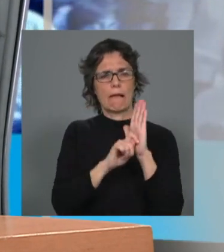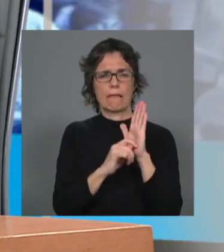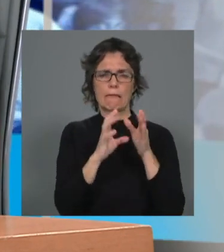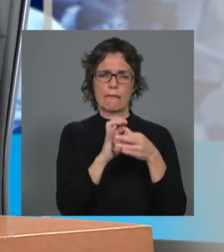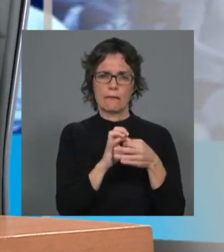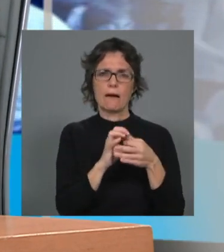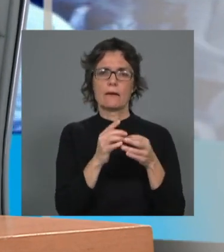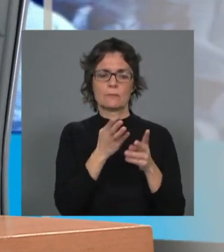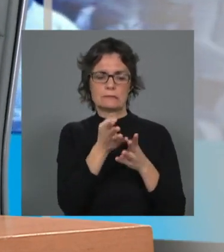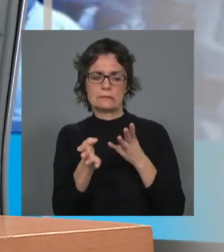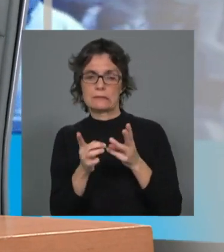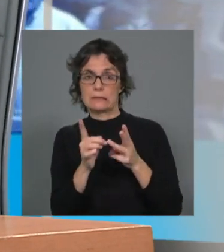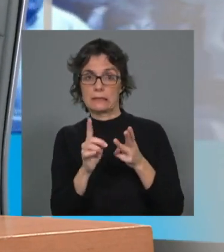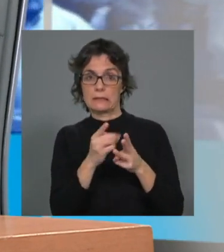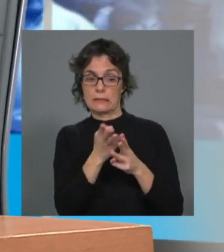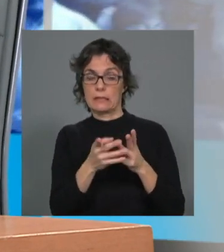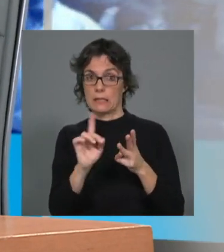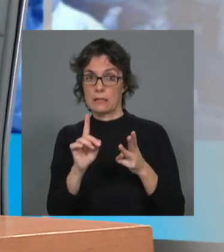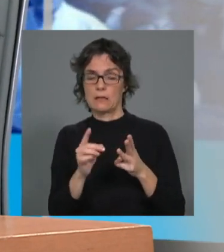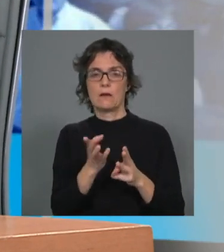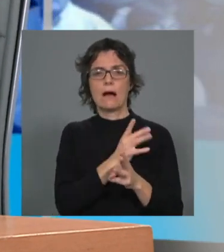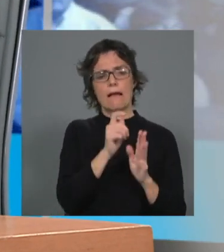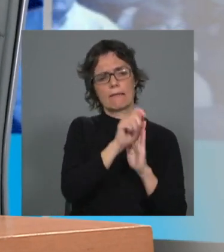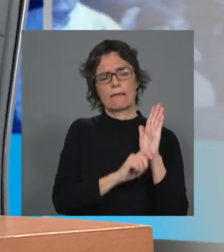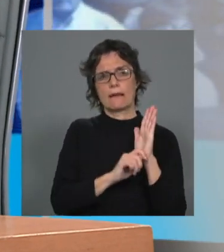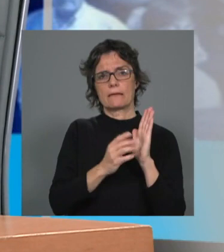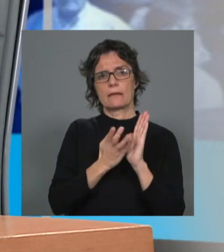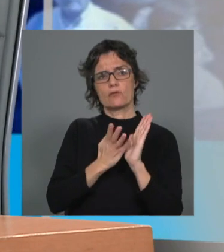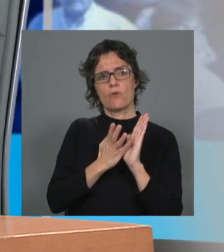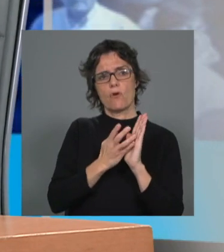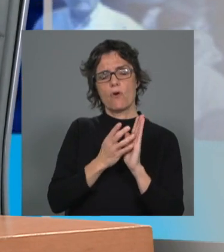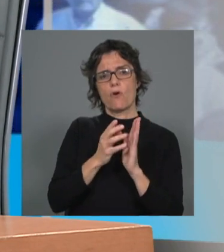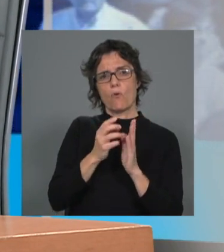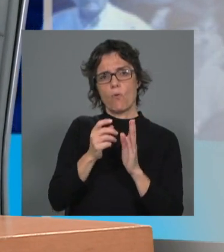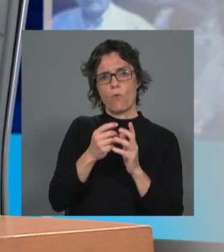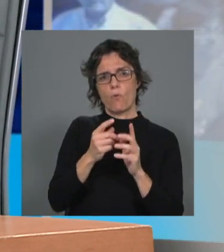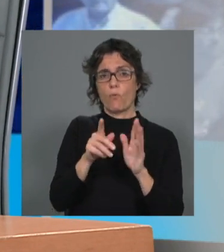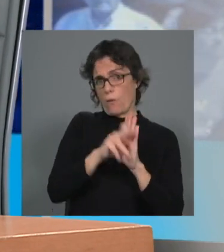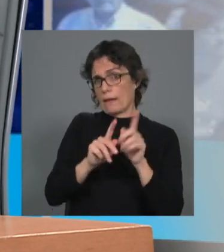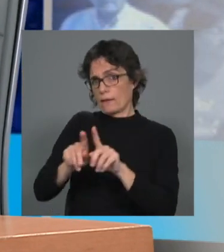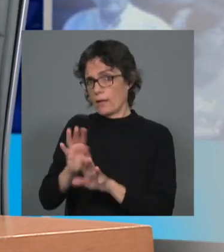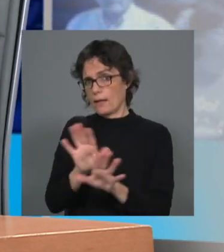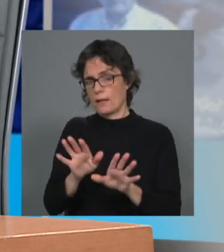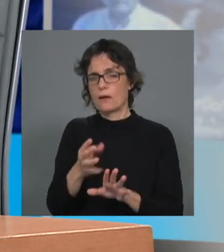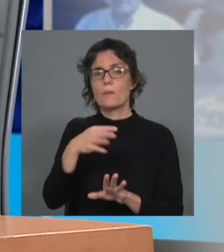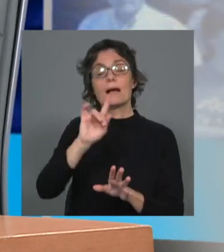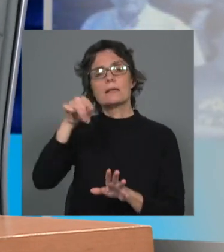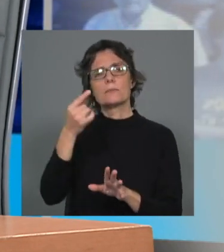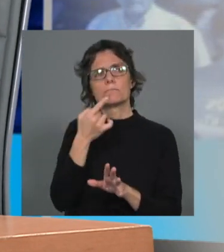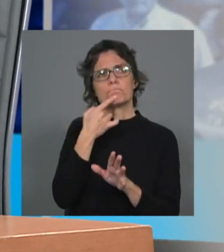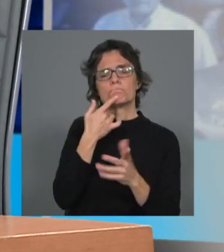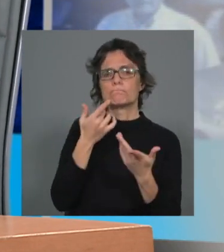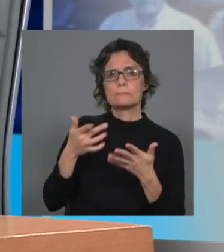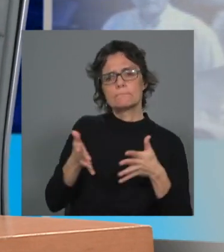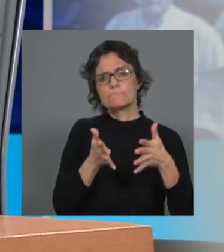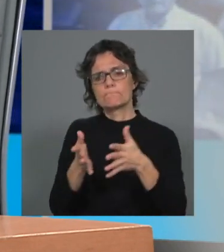estas três vertentes, falou-se das várias éticas. Depois, a dada altura, enverdámos por este